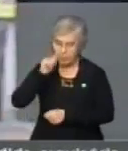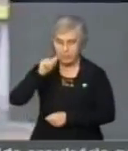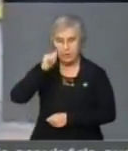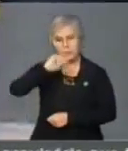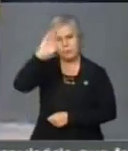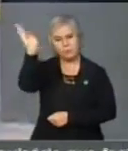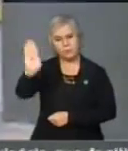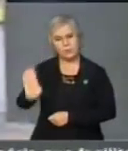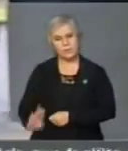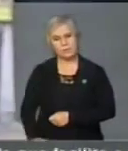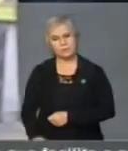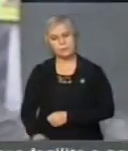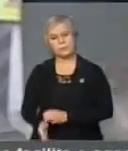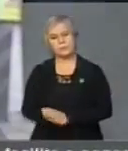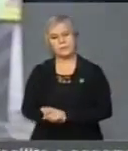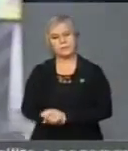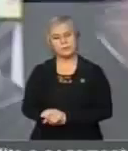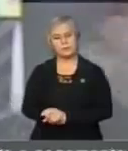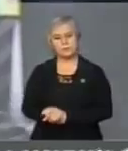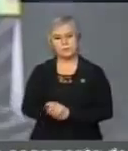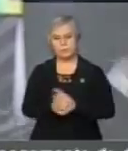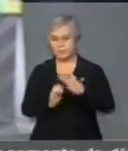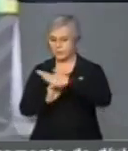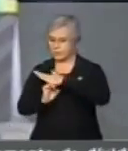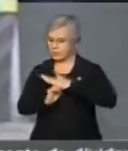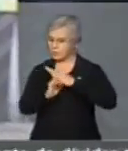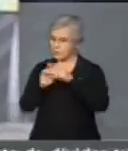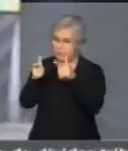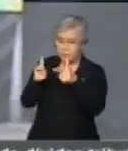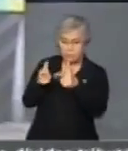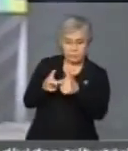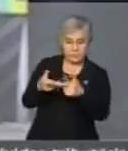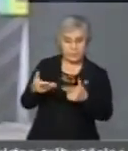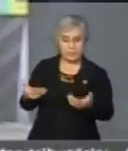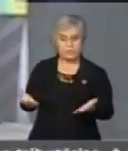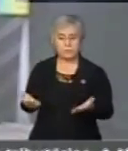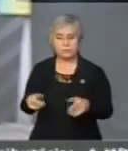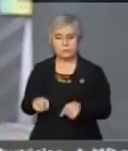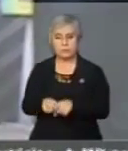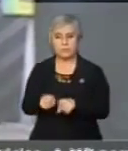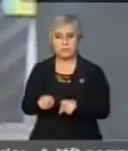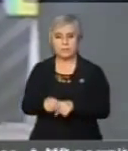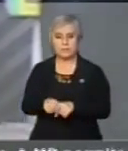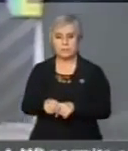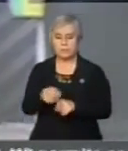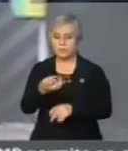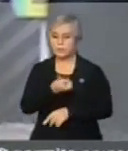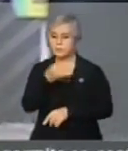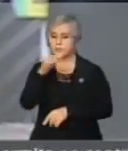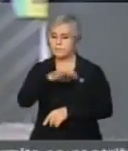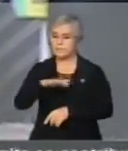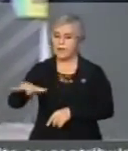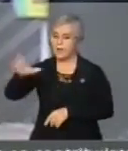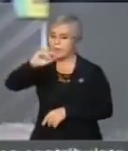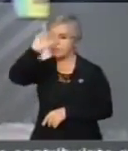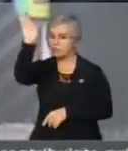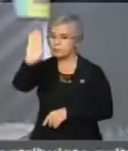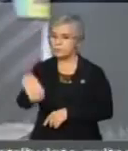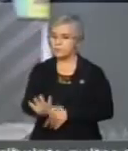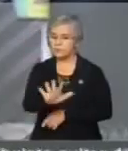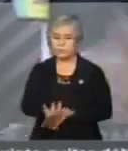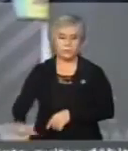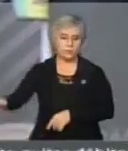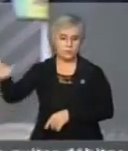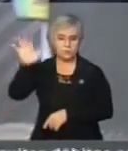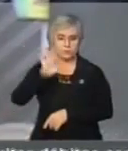brasileiras, de pequenos empreendimentos, inclusive, de várias regiões do Brasil,